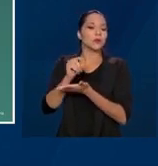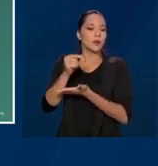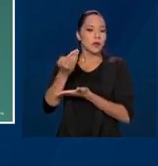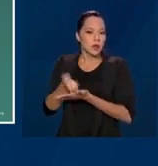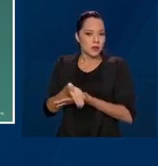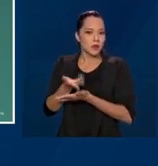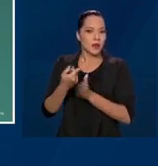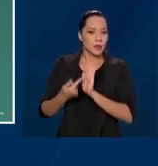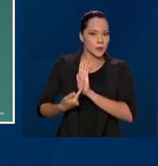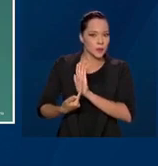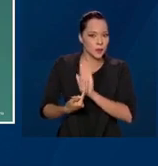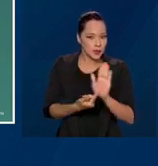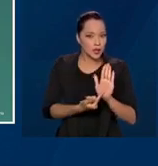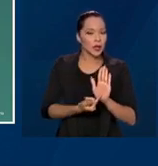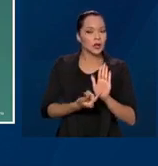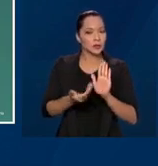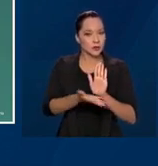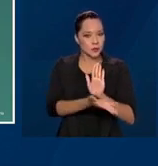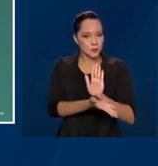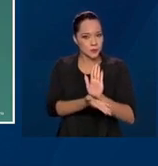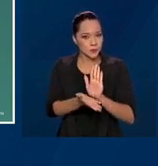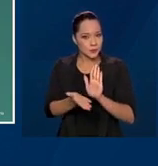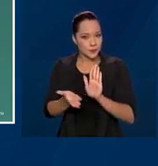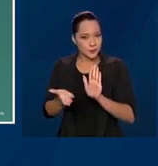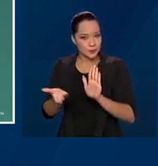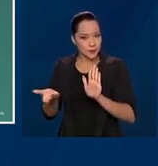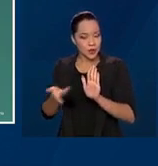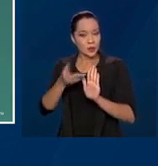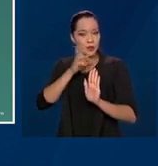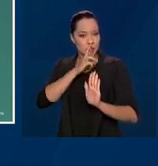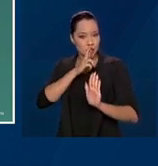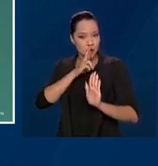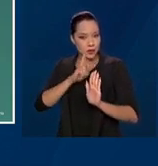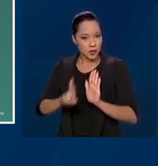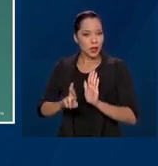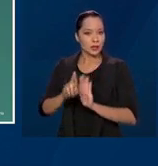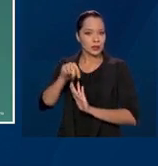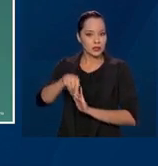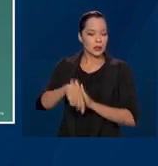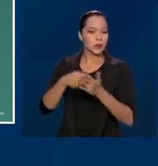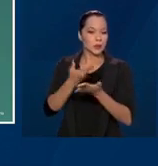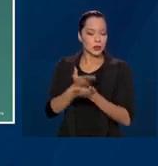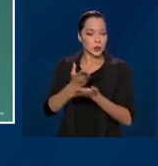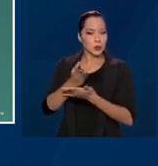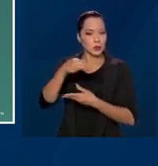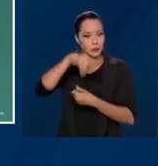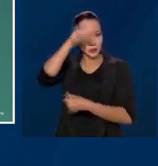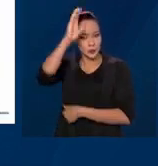apresentados aqui dos resultados apresentados aqui do estudo do Brasil.